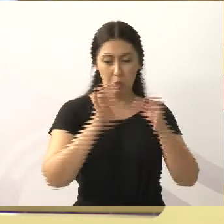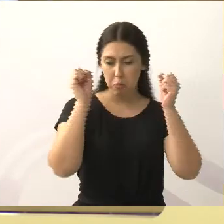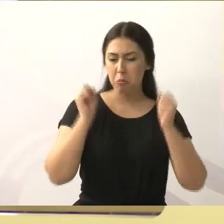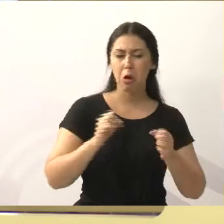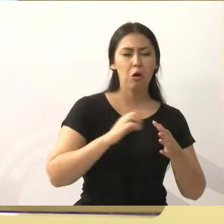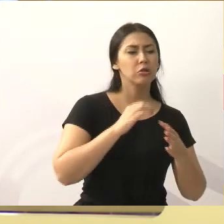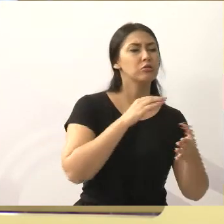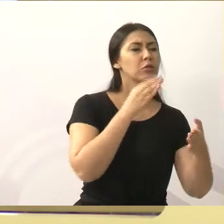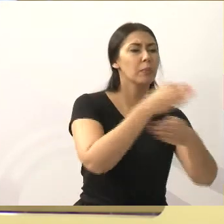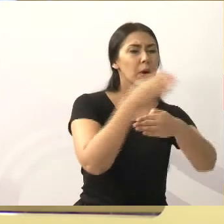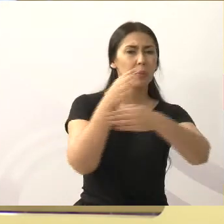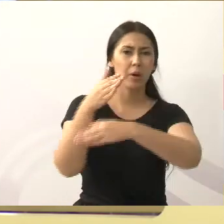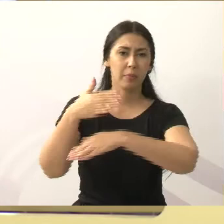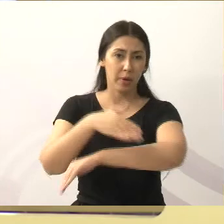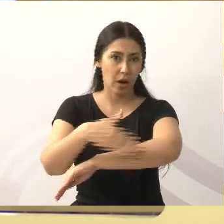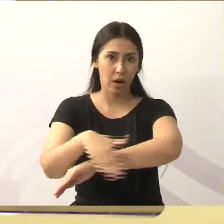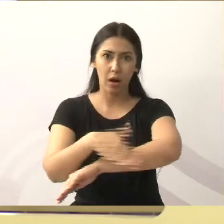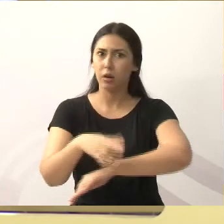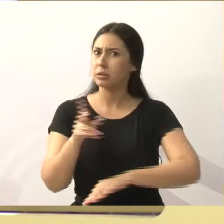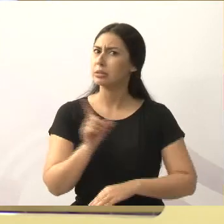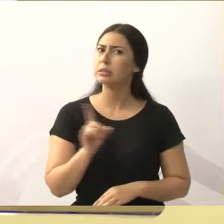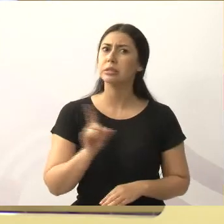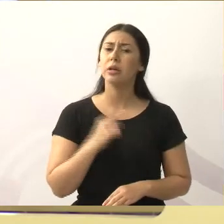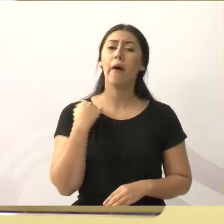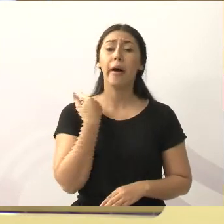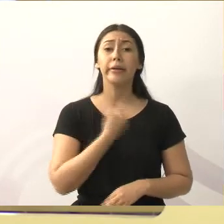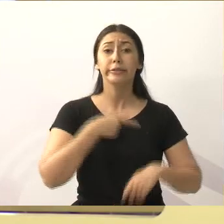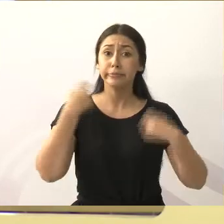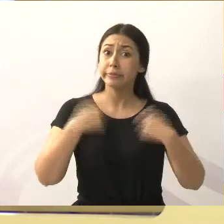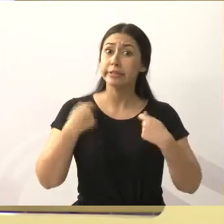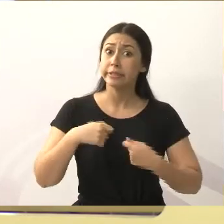vida, defender a vida.